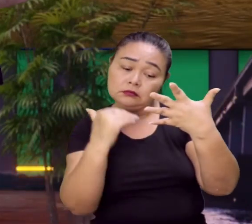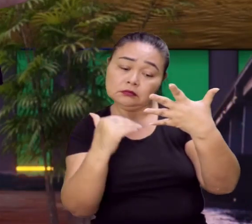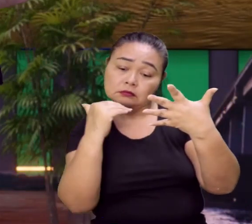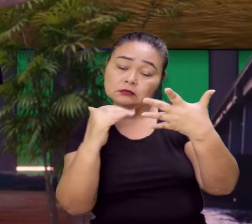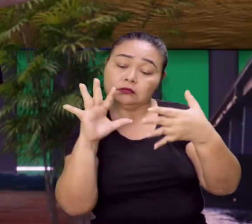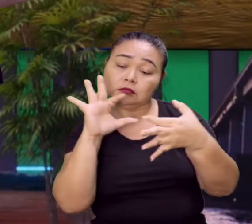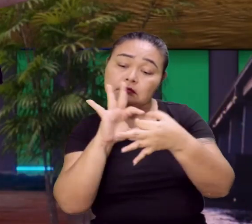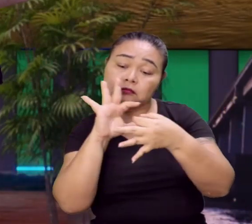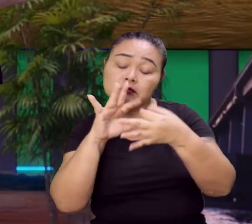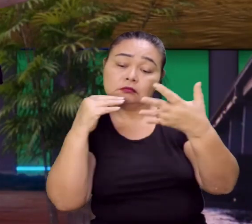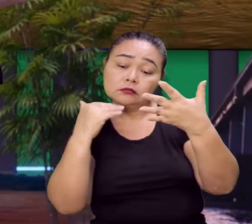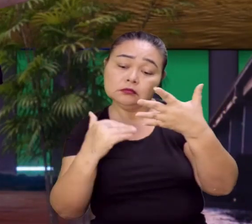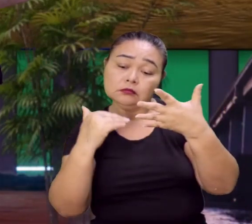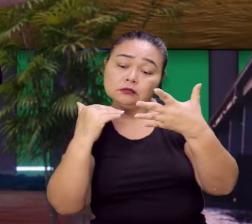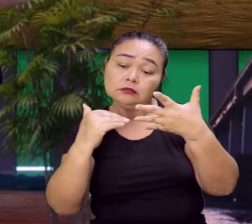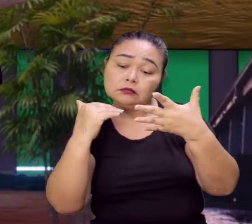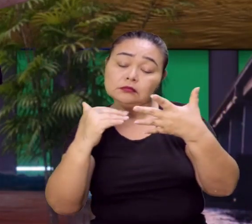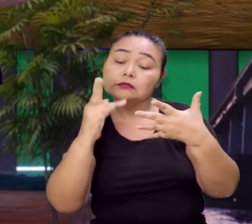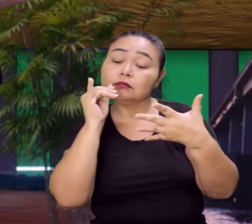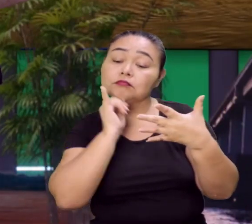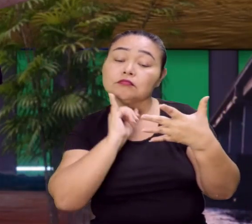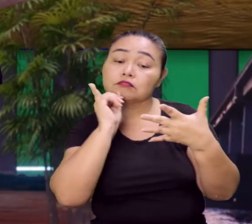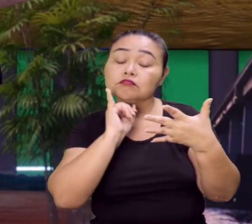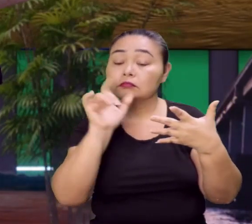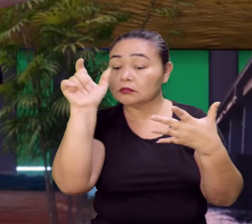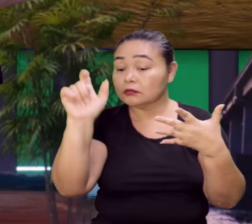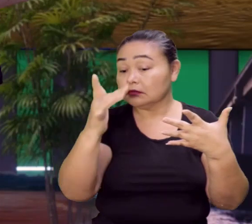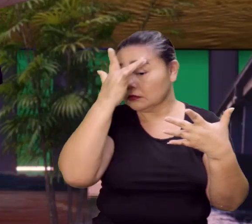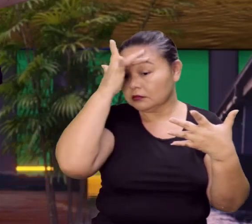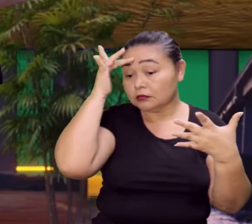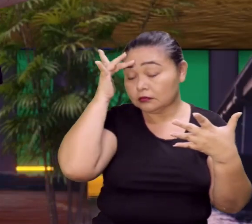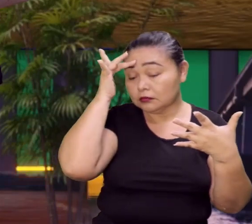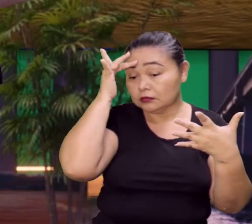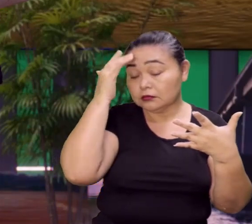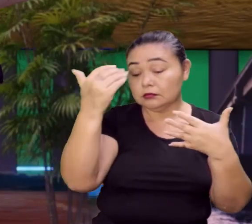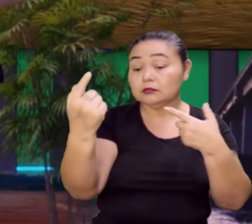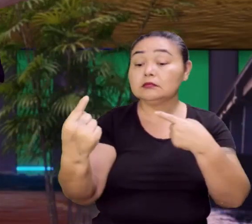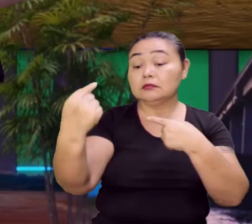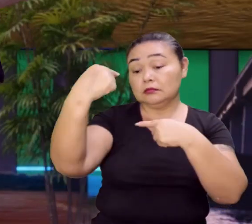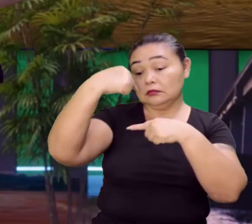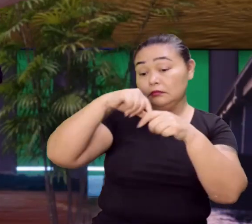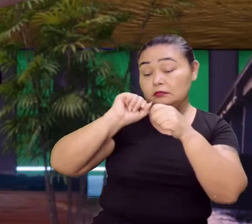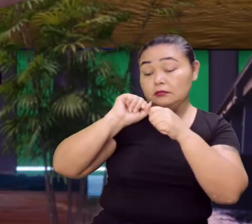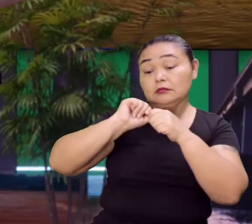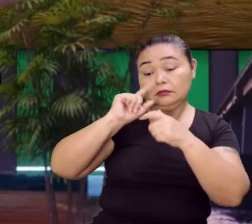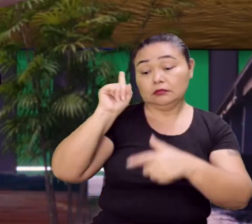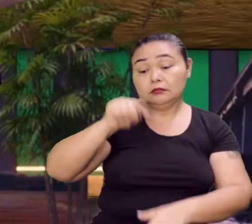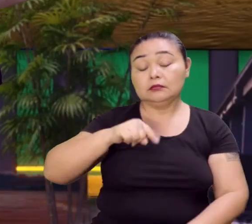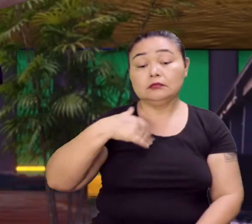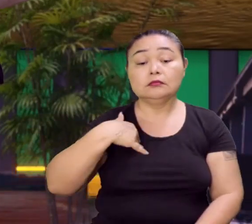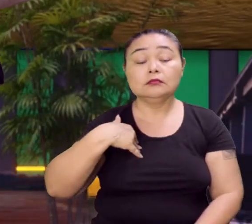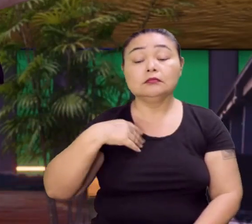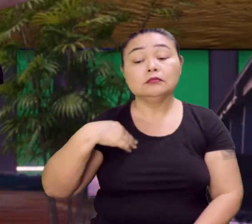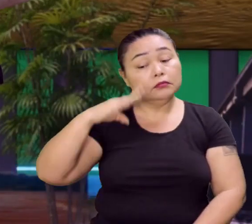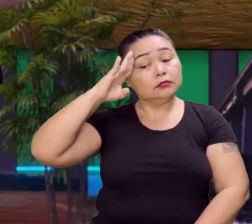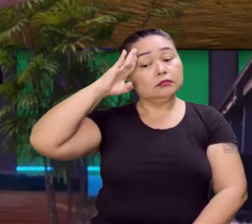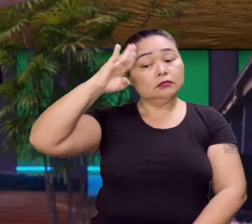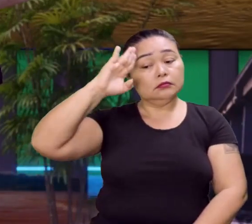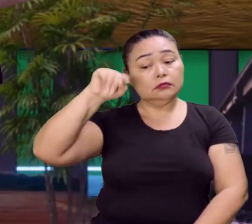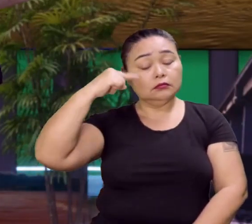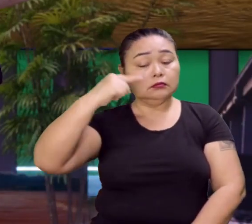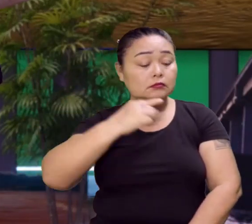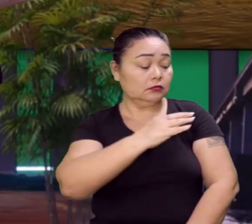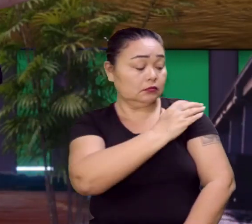está relacionado a, por exemplo, uma pessoa que está subordinada a outra. Isso É mesmo. isso, por exemplo, um soldado subordinado